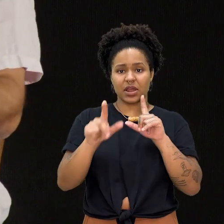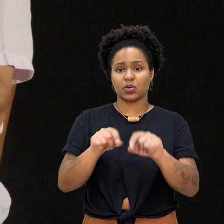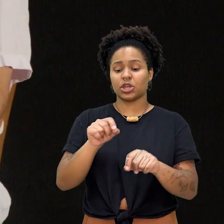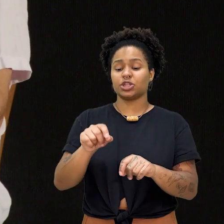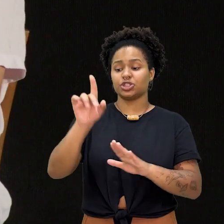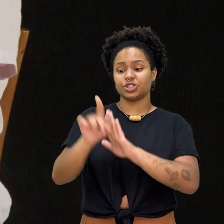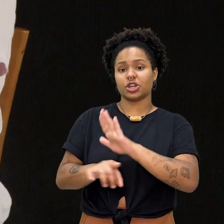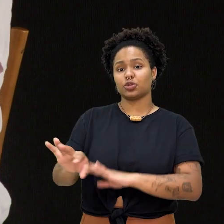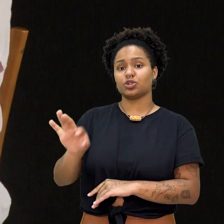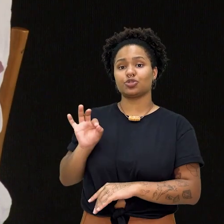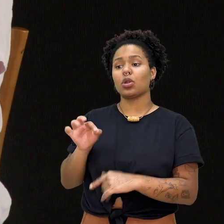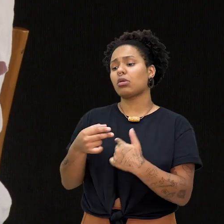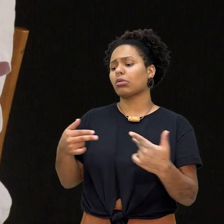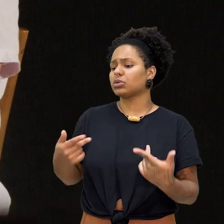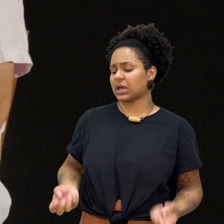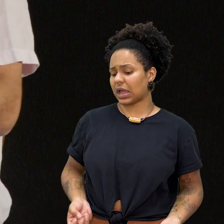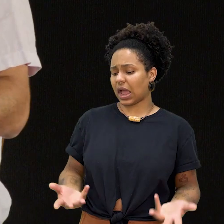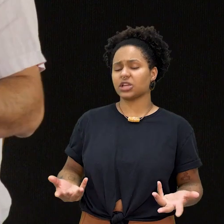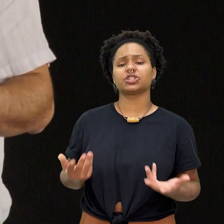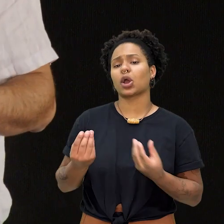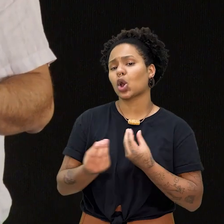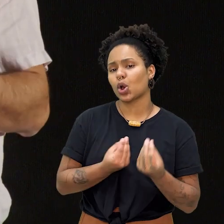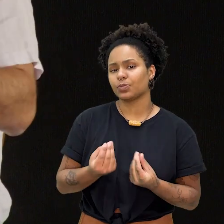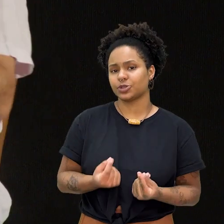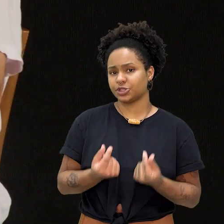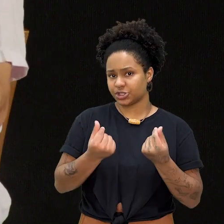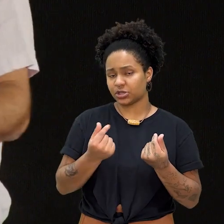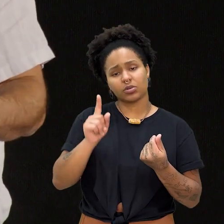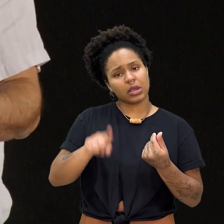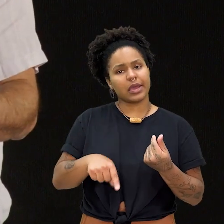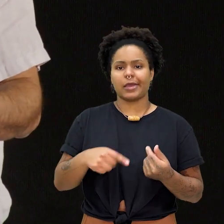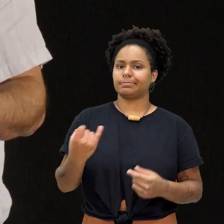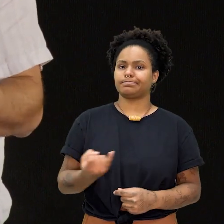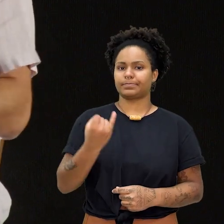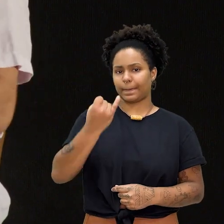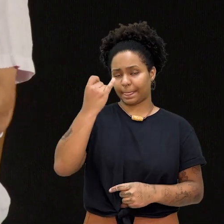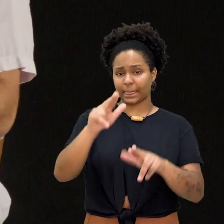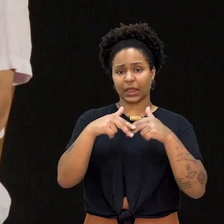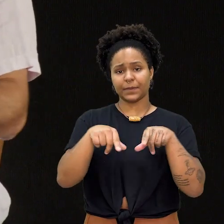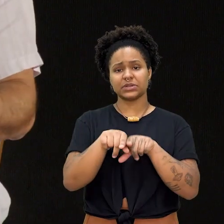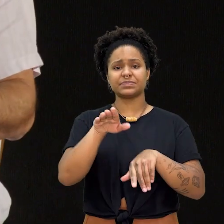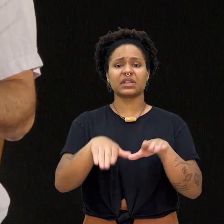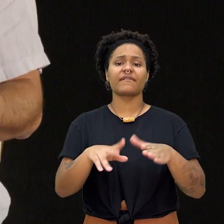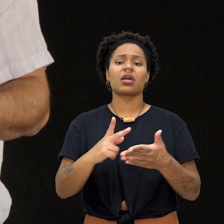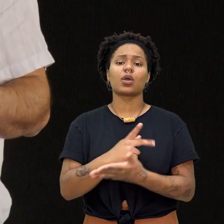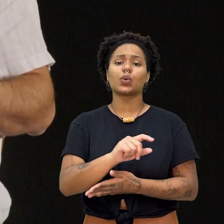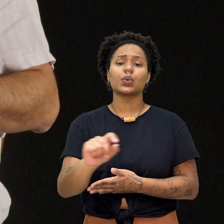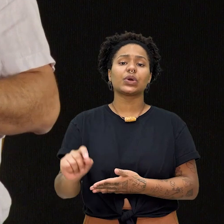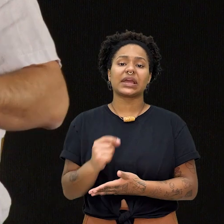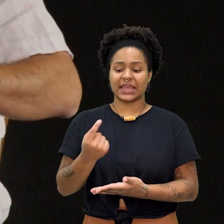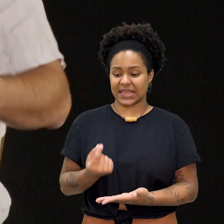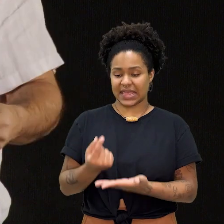dele de escolher aquilo com que ele vai gastar, né, é preponderante. E é por isso que, muitas vezes, a